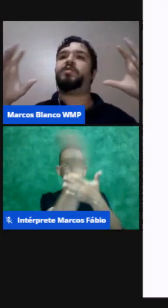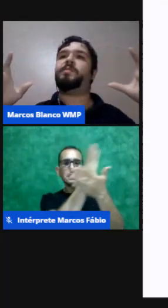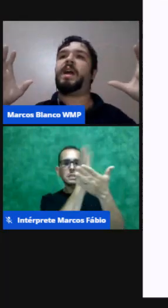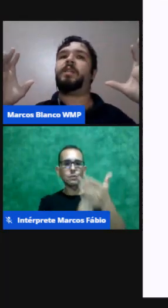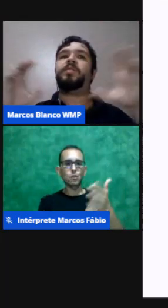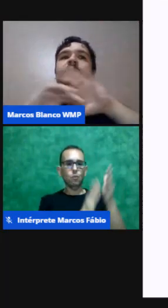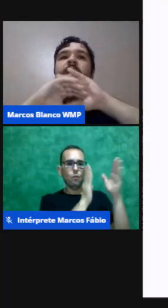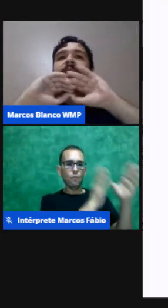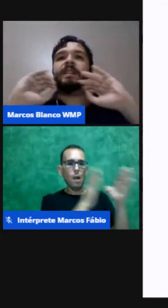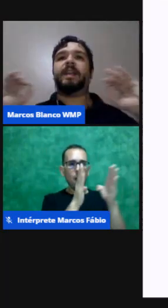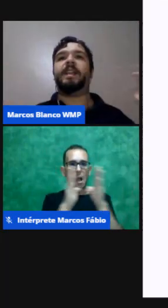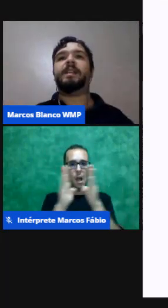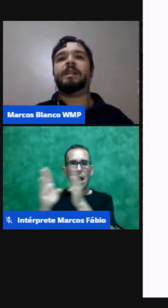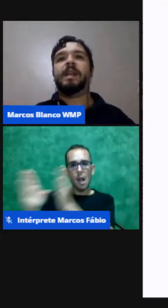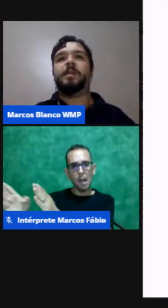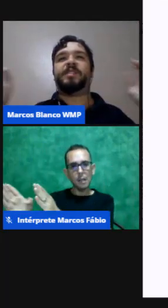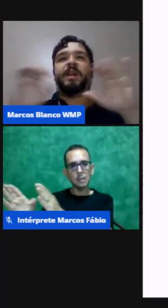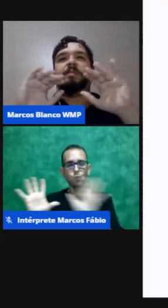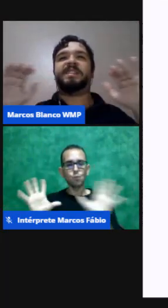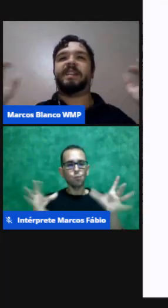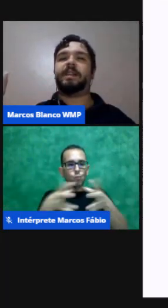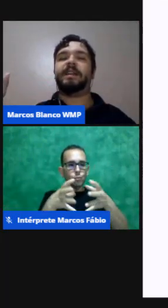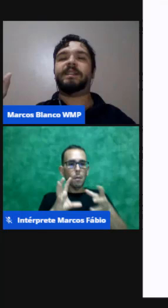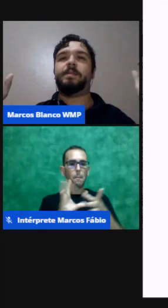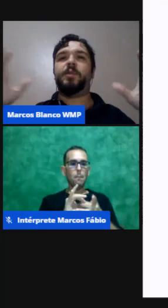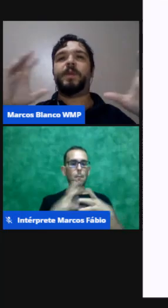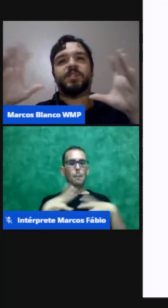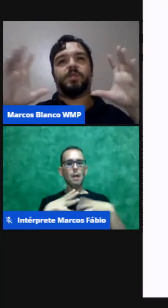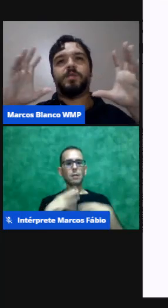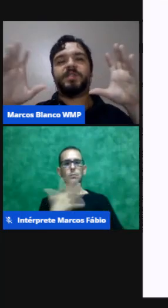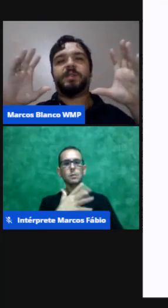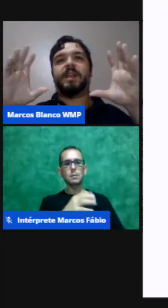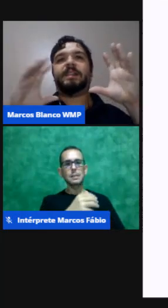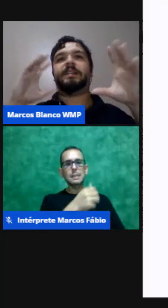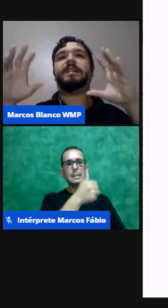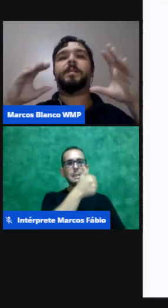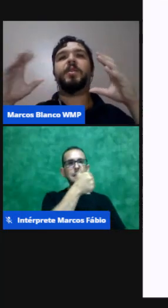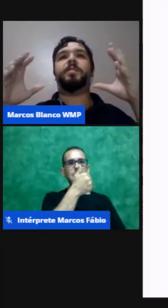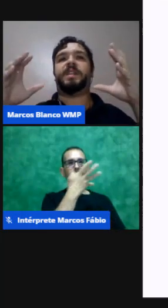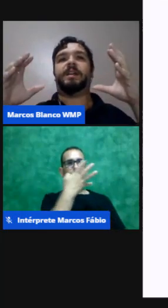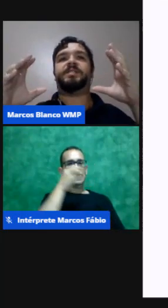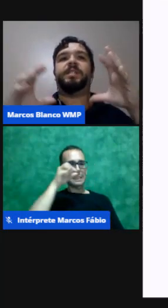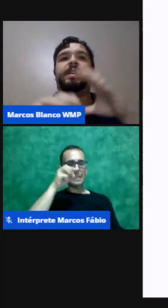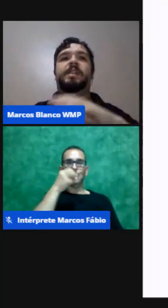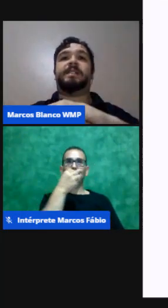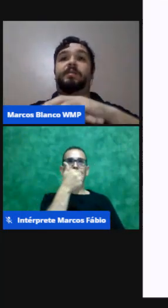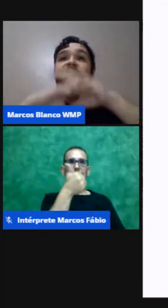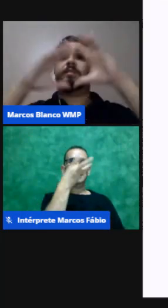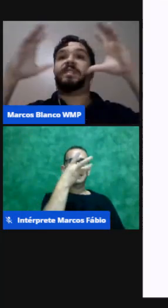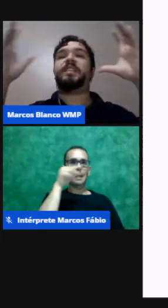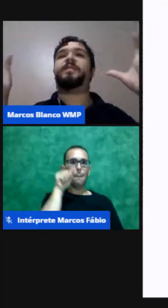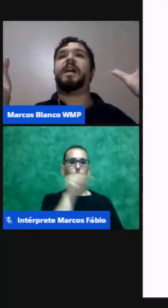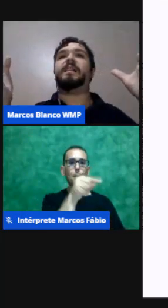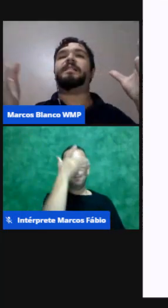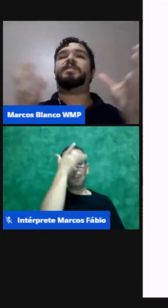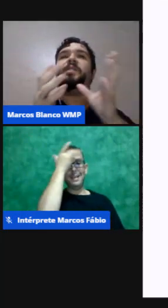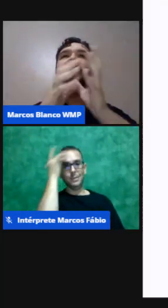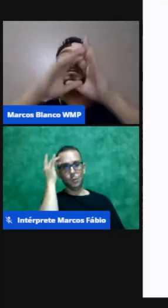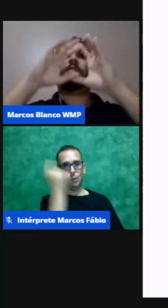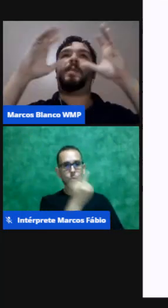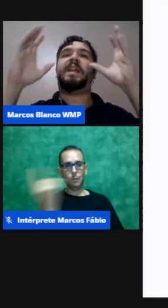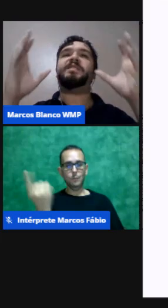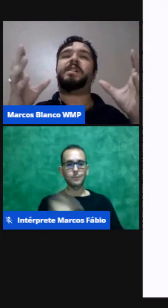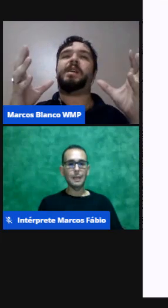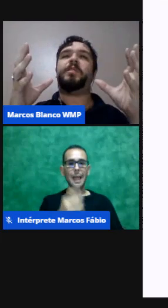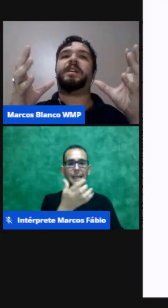que são agrupamentos de bairros que atendem aproximadamente 130 mil pessoas, né? 130 mil habitantes. Então, serão 6